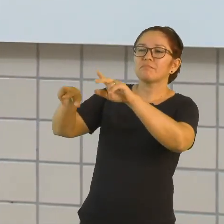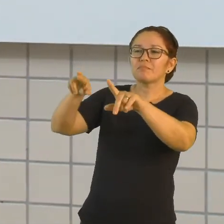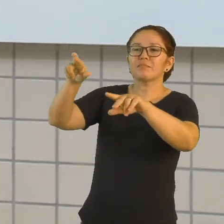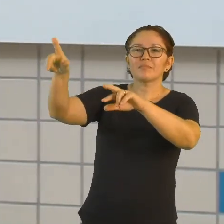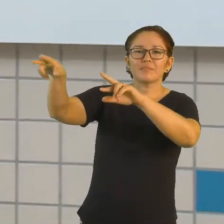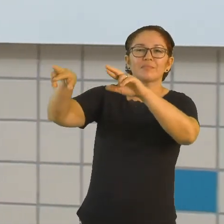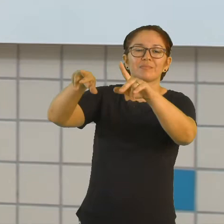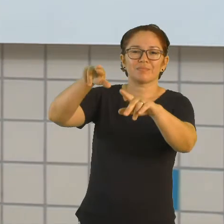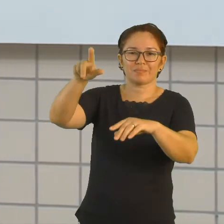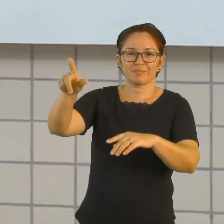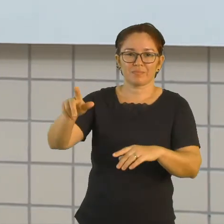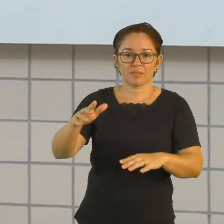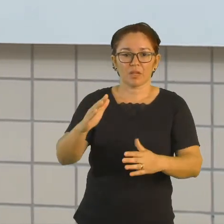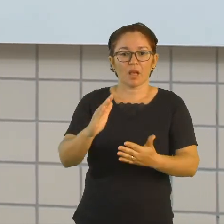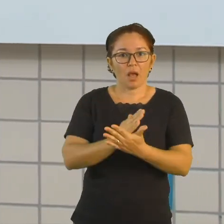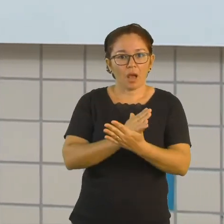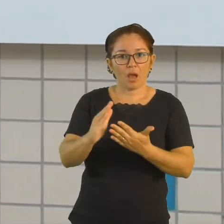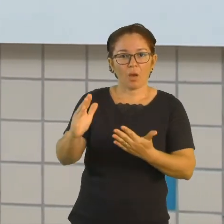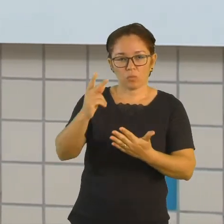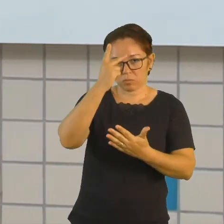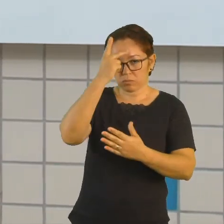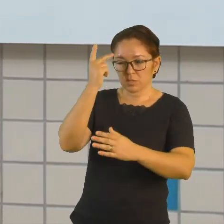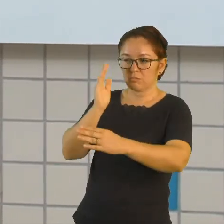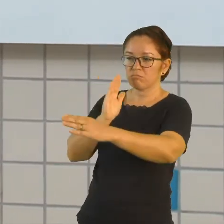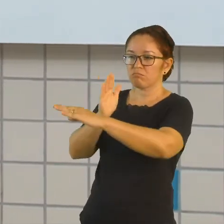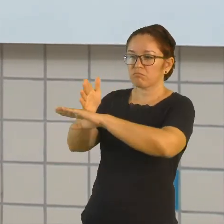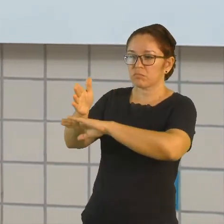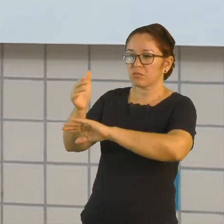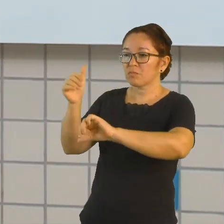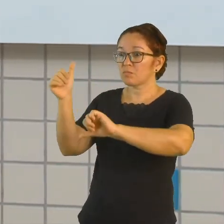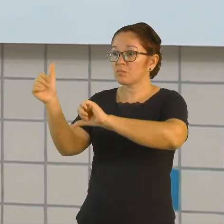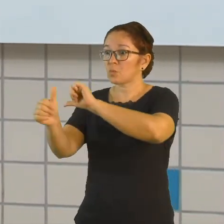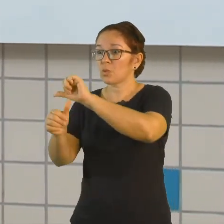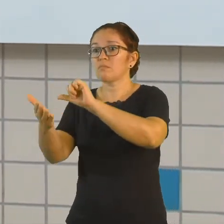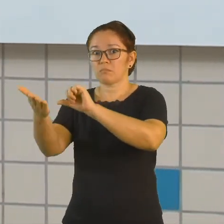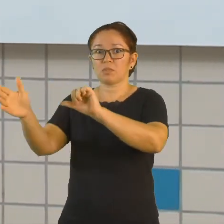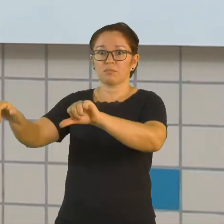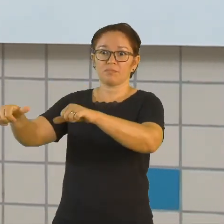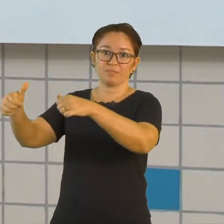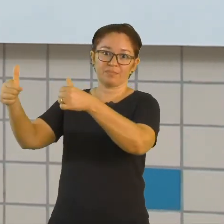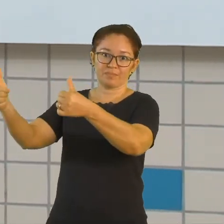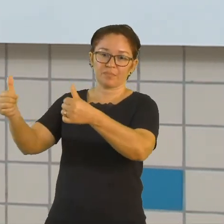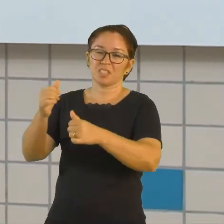impactos positivos. Está associado à recuperação de